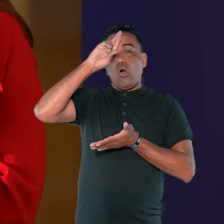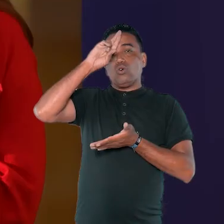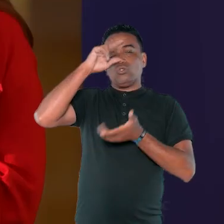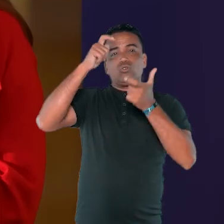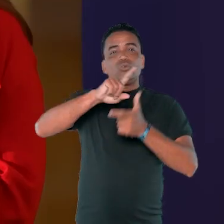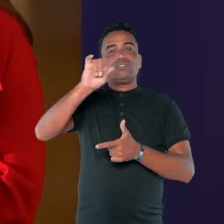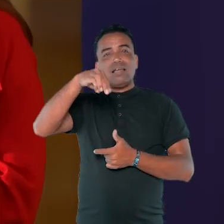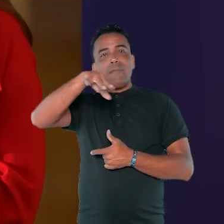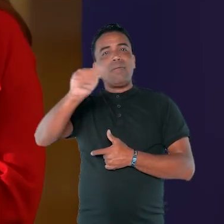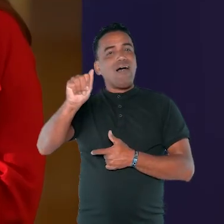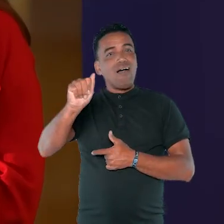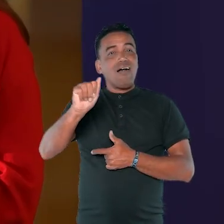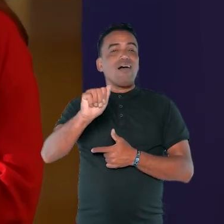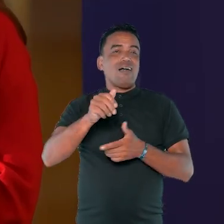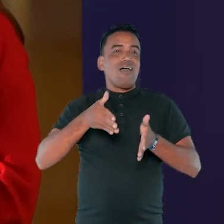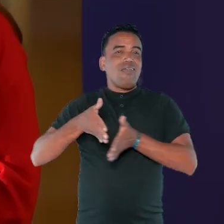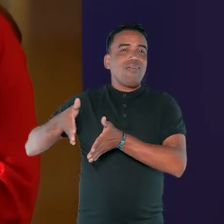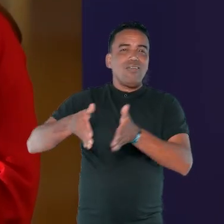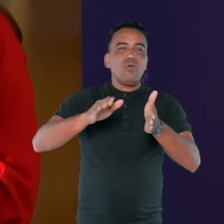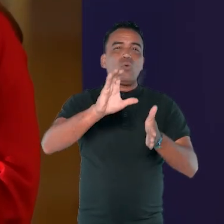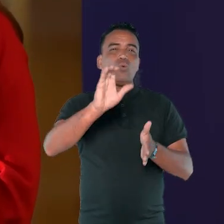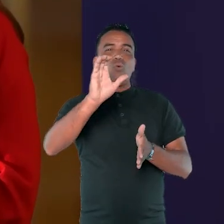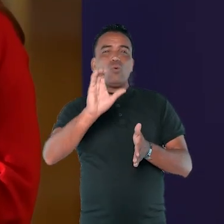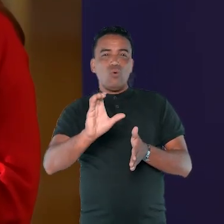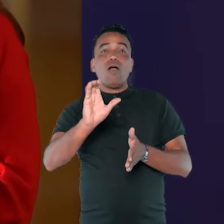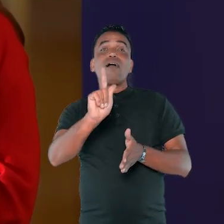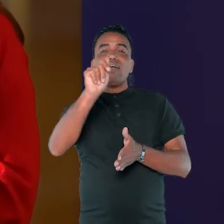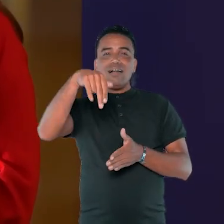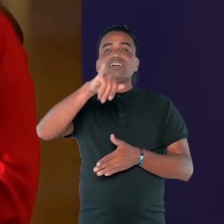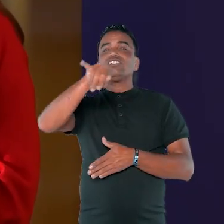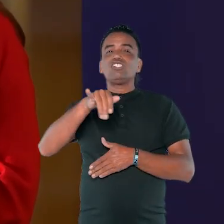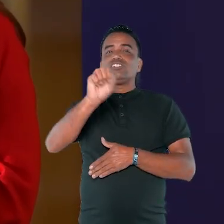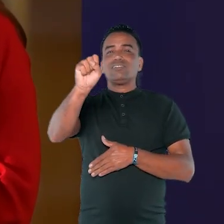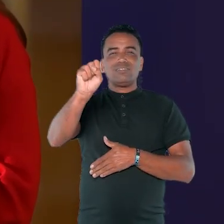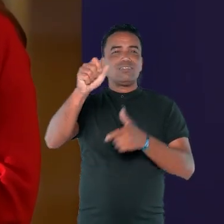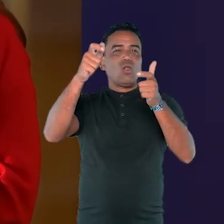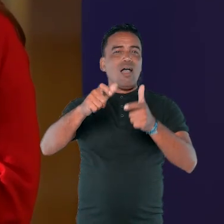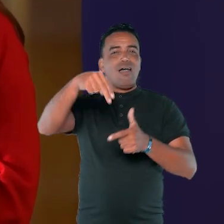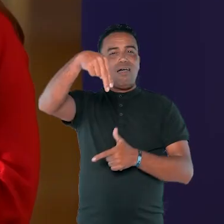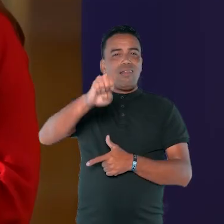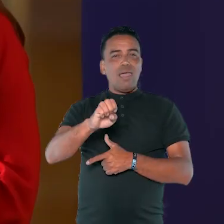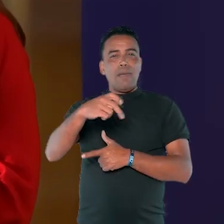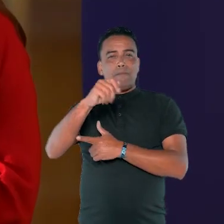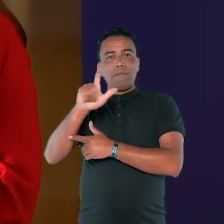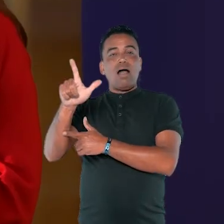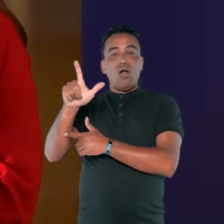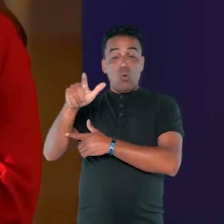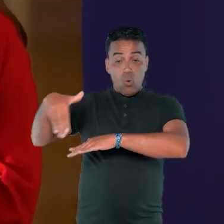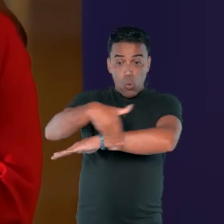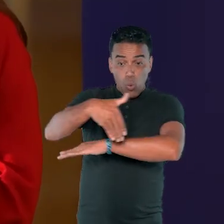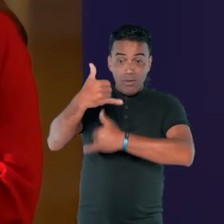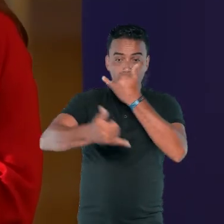neste Ganges, vivo eterno em meu Nepal. Esta é a rua em que brinquei, a bola de meia